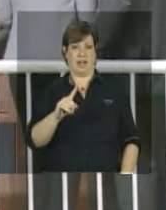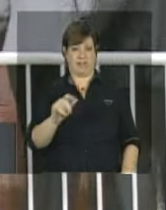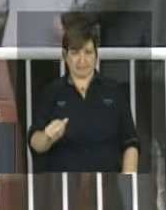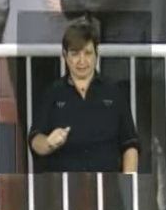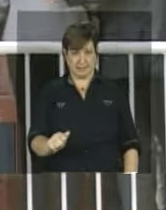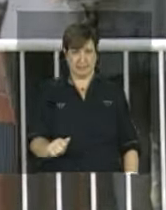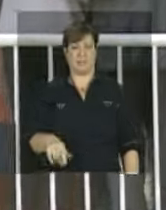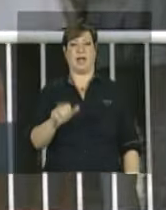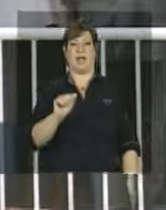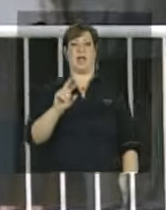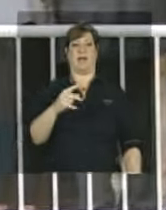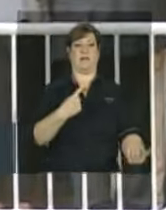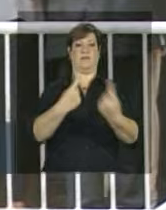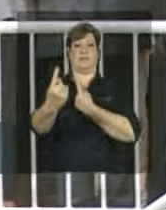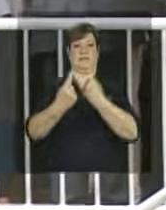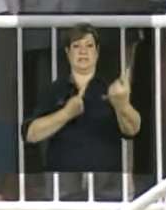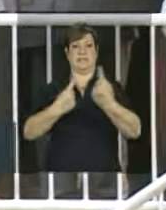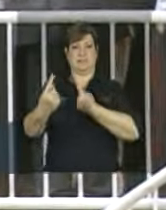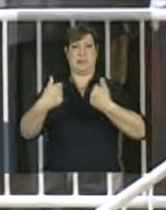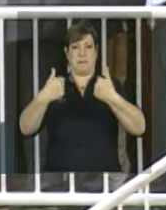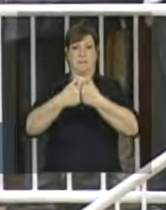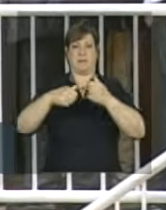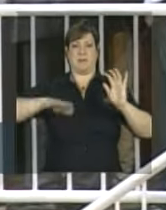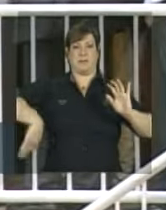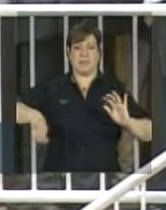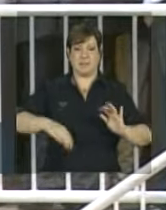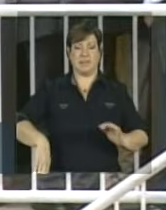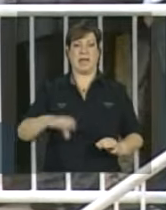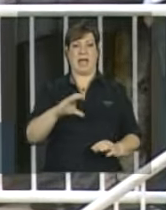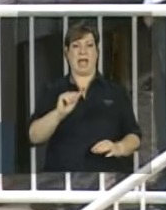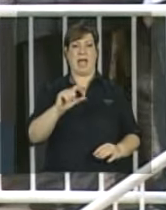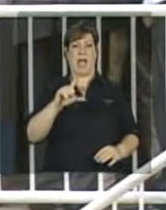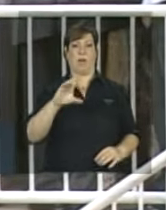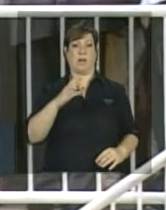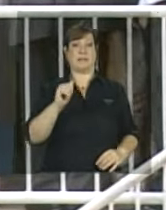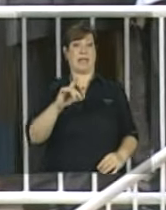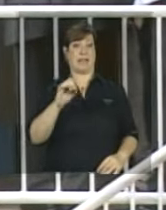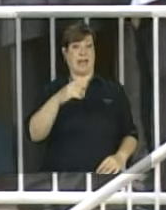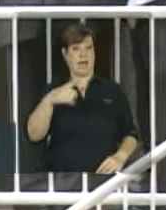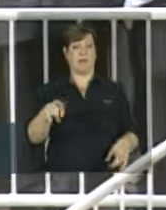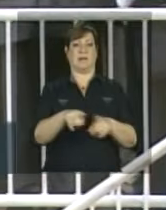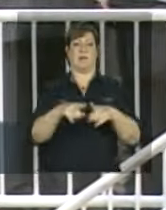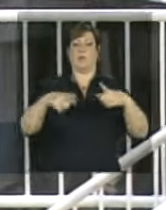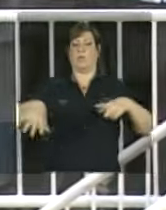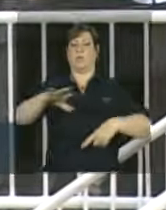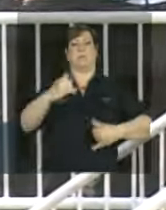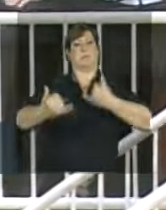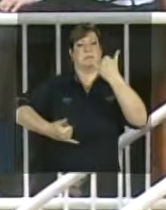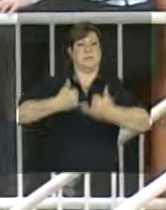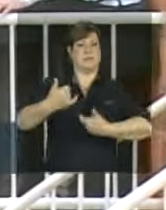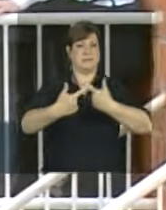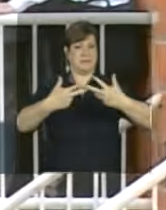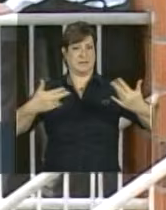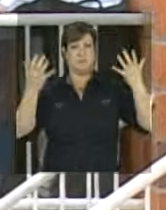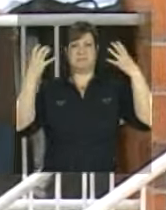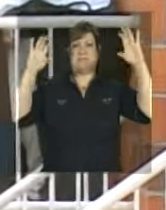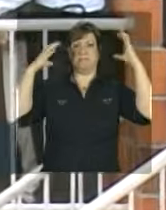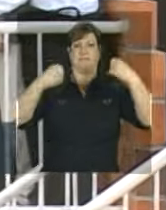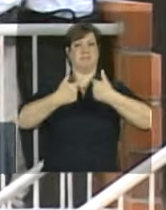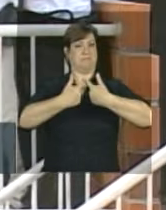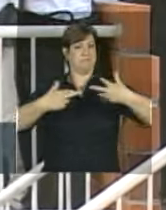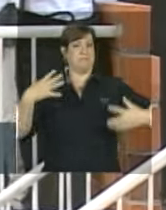com uma avenida litorânea, ciclovia, calçadões, praças de convivência, quadras